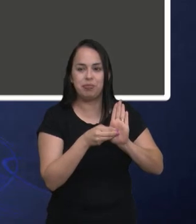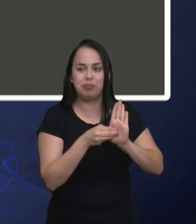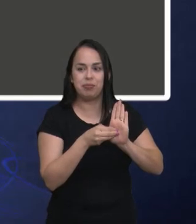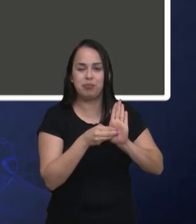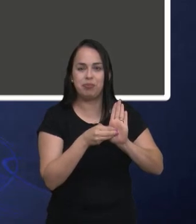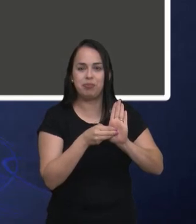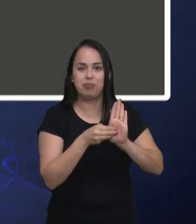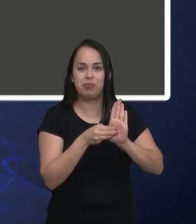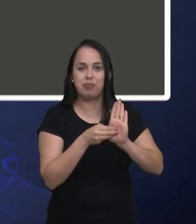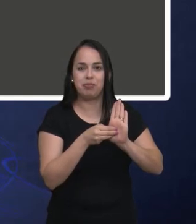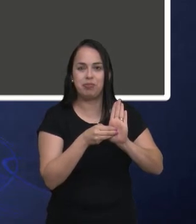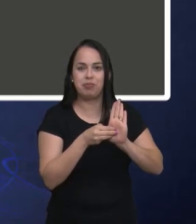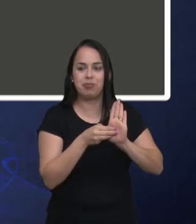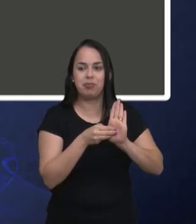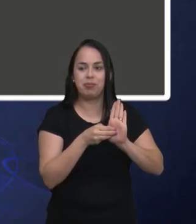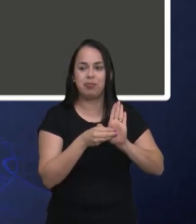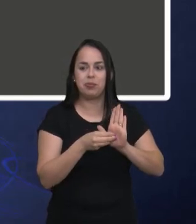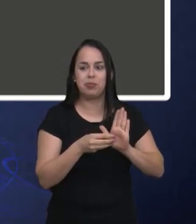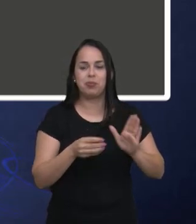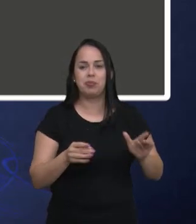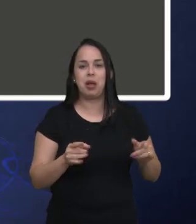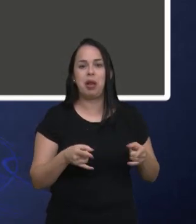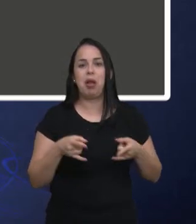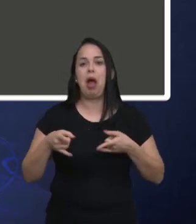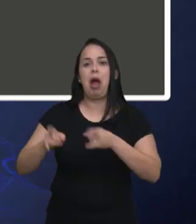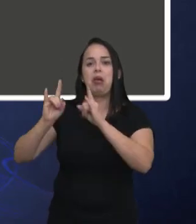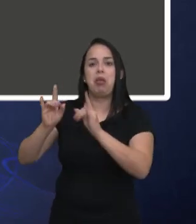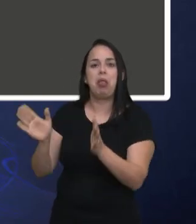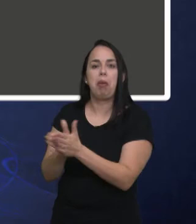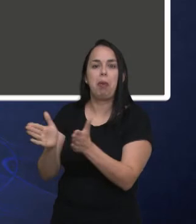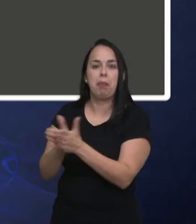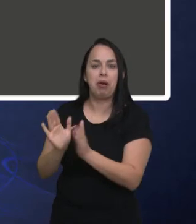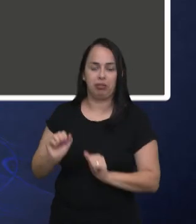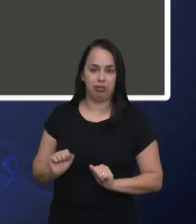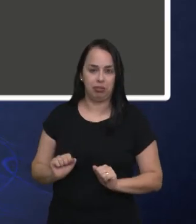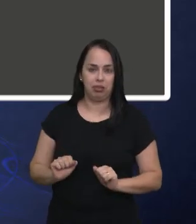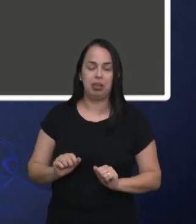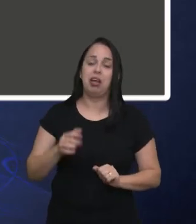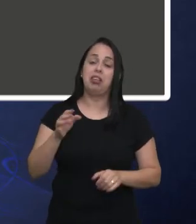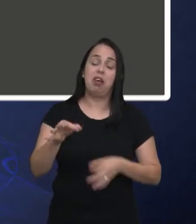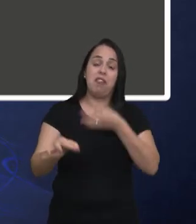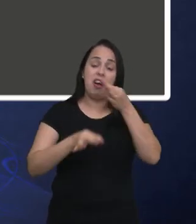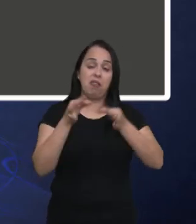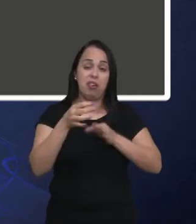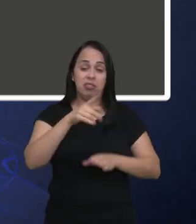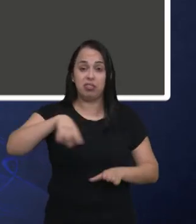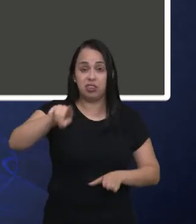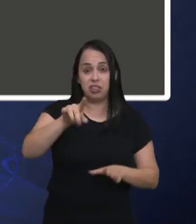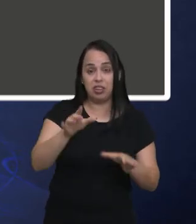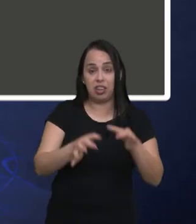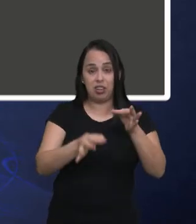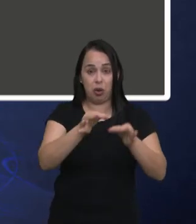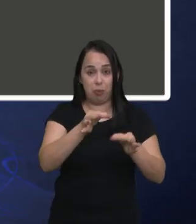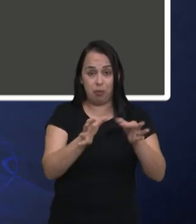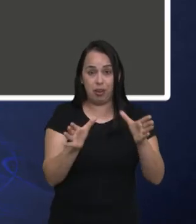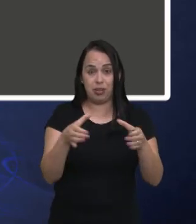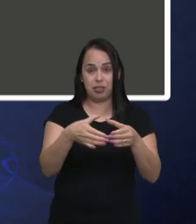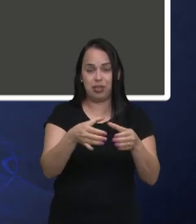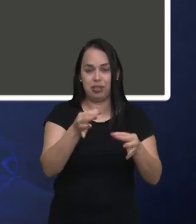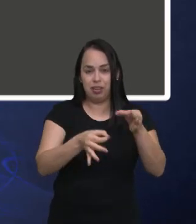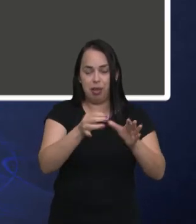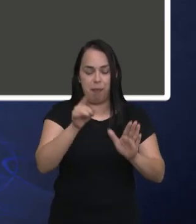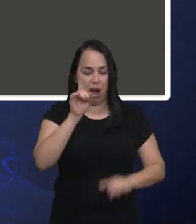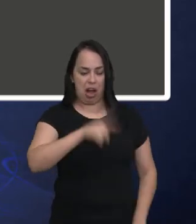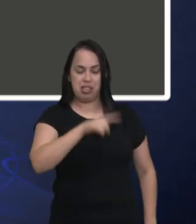unidades habitacionais de interesse social. Então, foi essa a justificativa da Comissão de Justiça para derrotar a